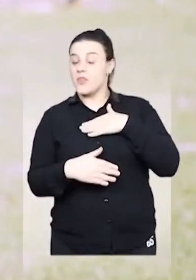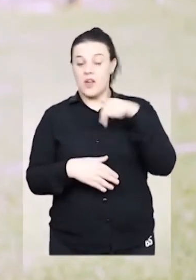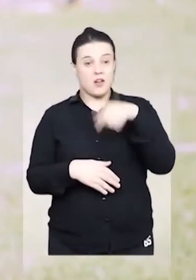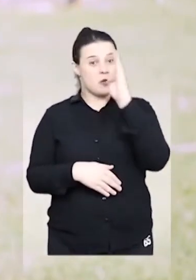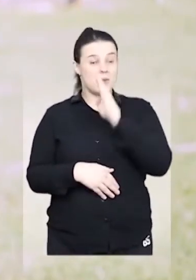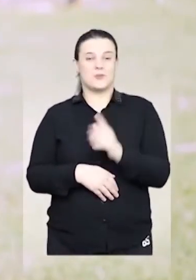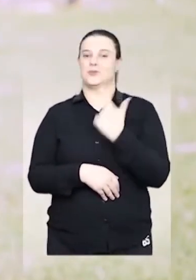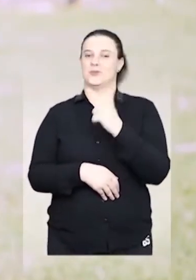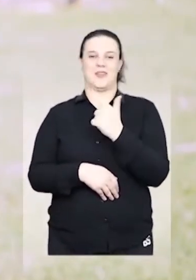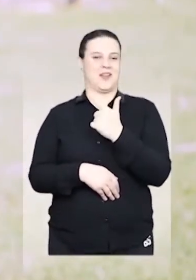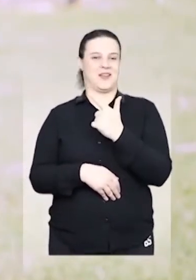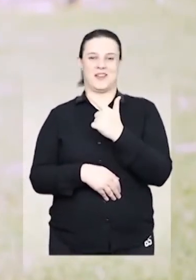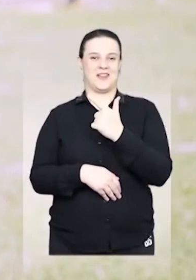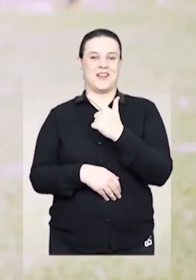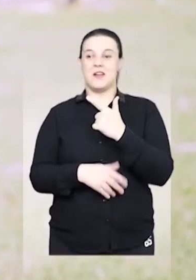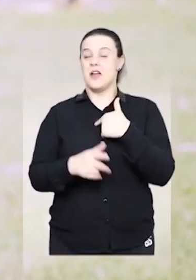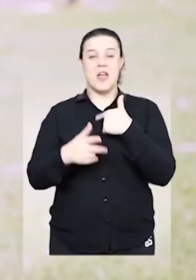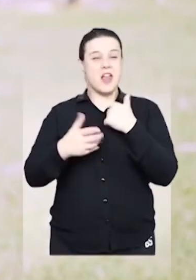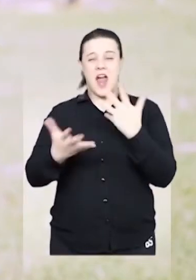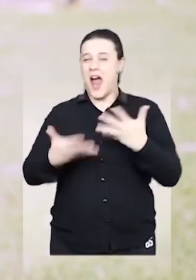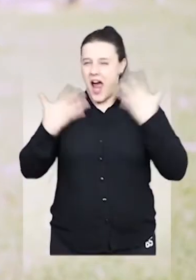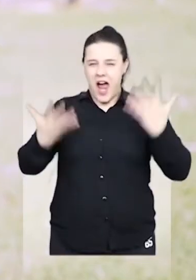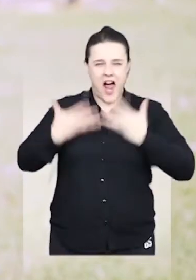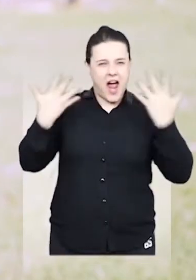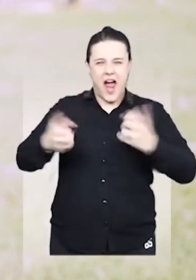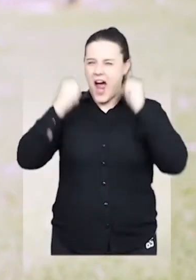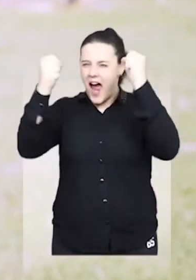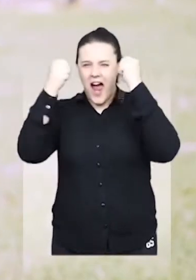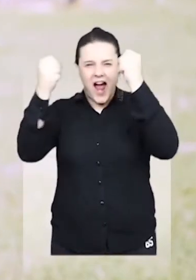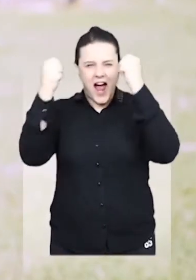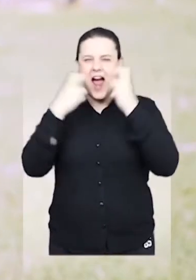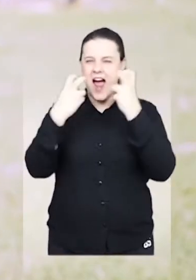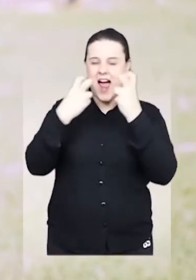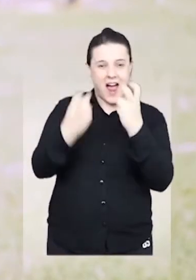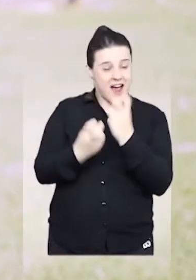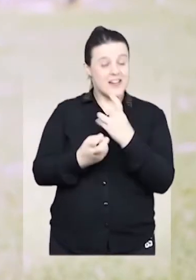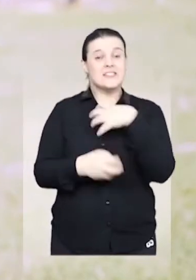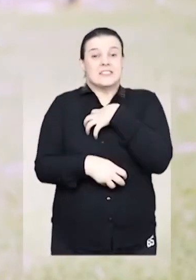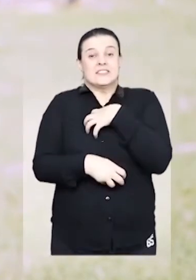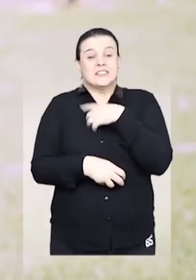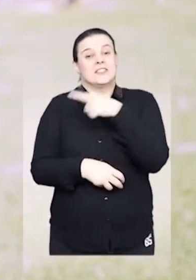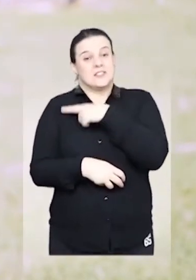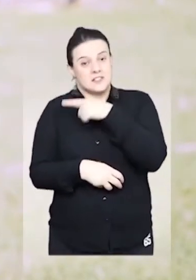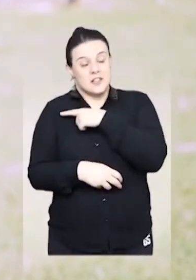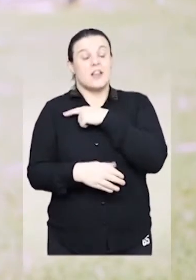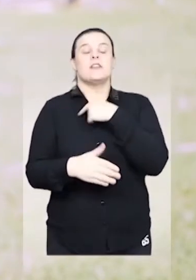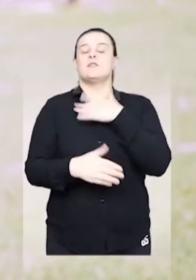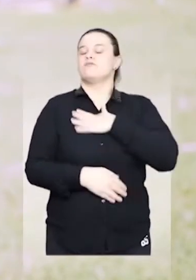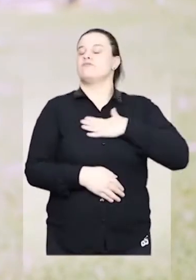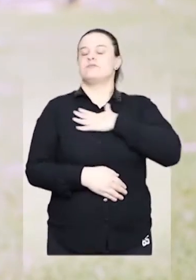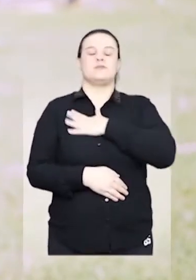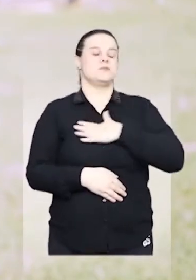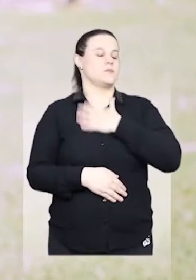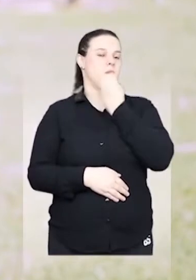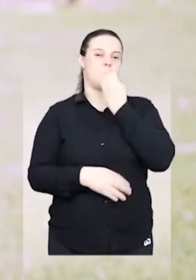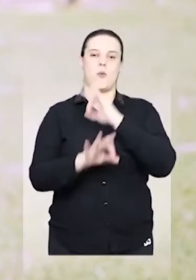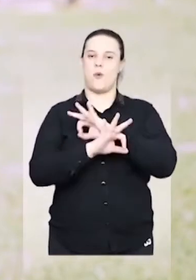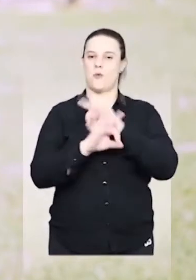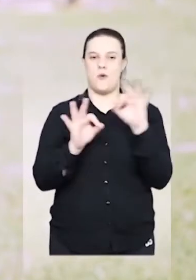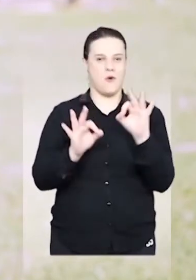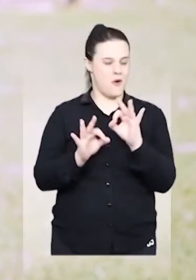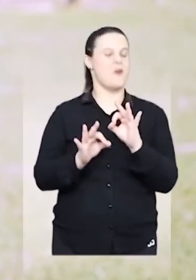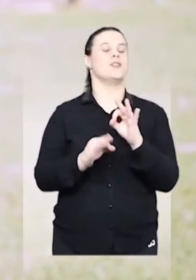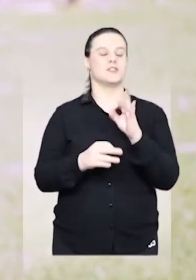brasileiro não tem isso, é realmente a torcida, é o feeling. E foi muito bom, foi